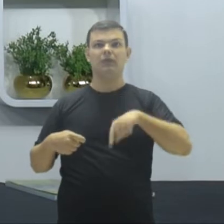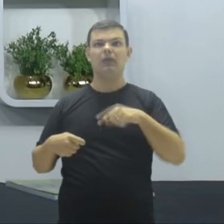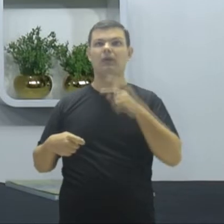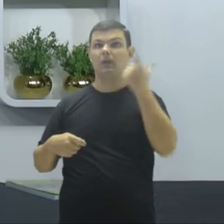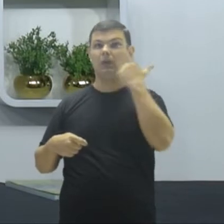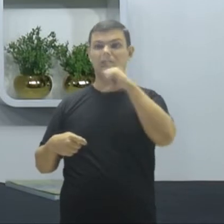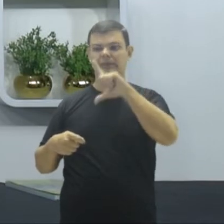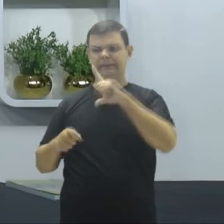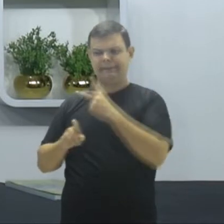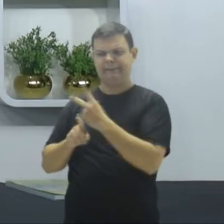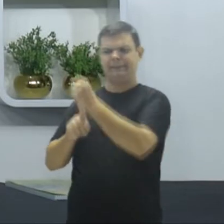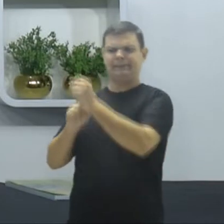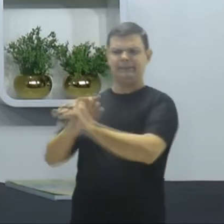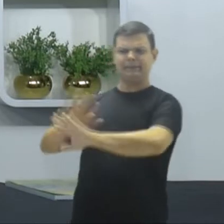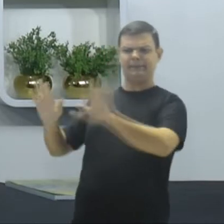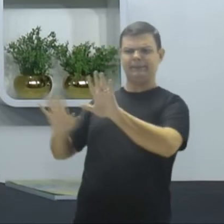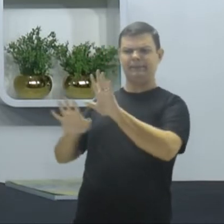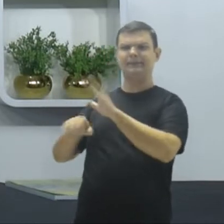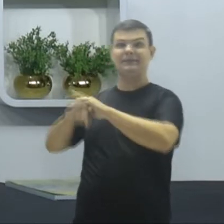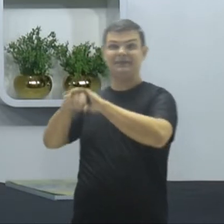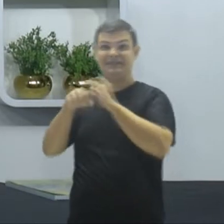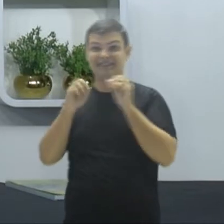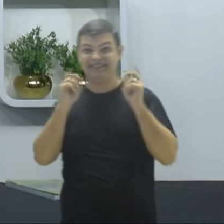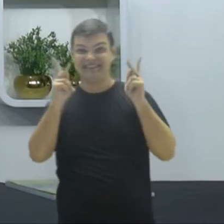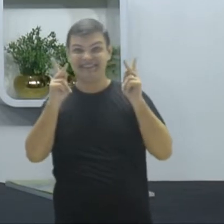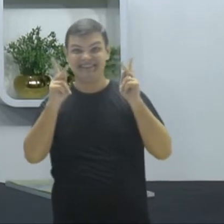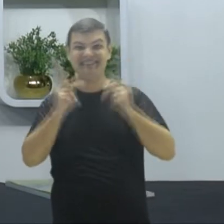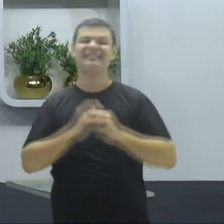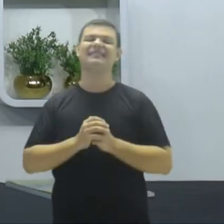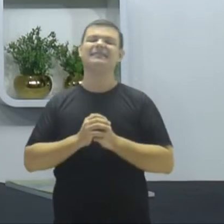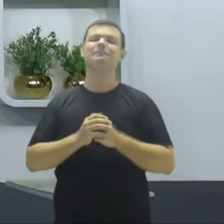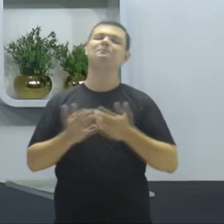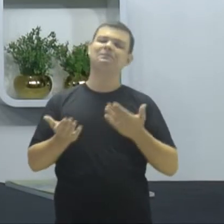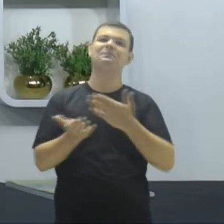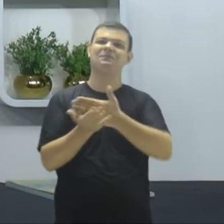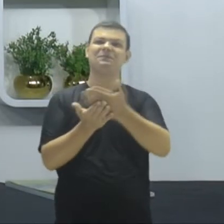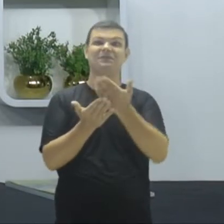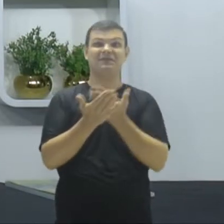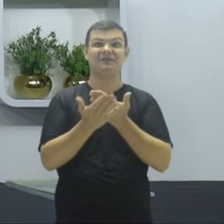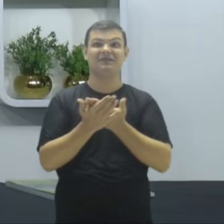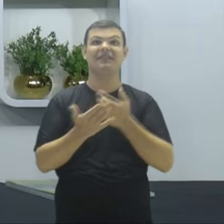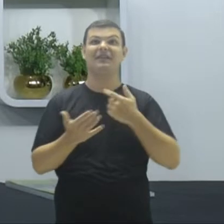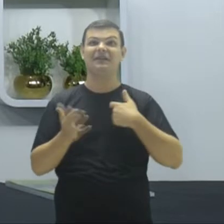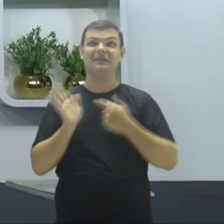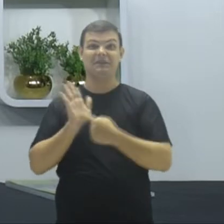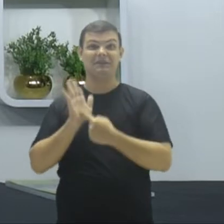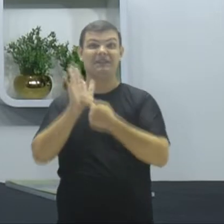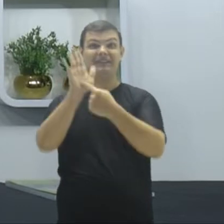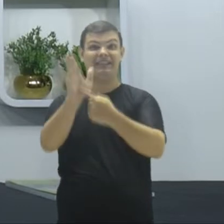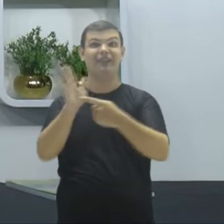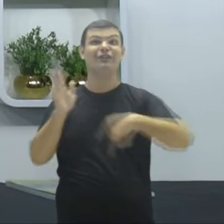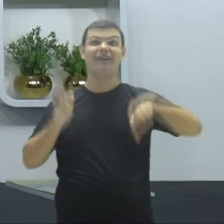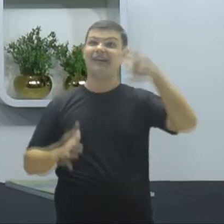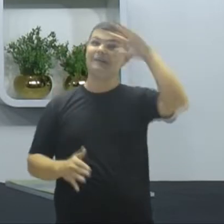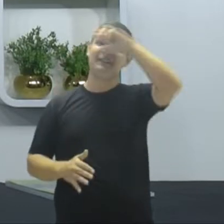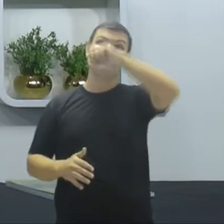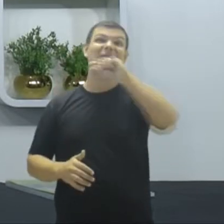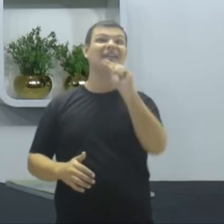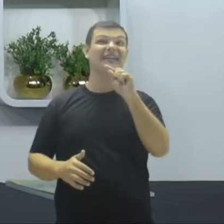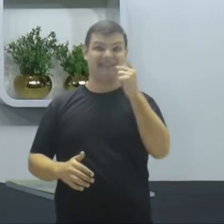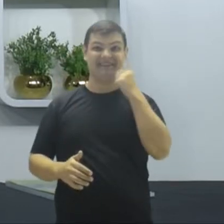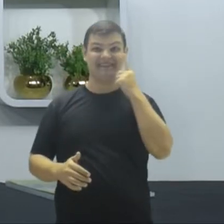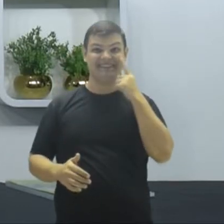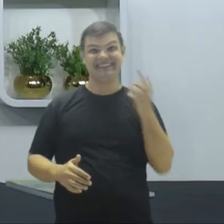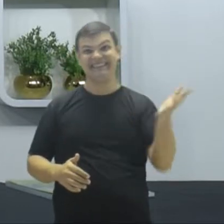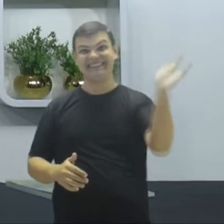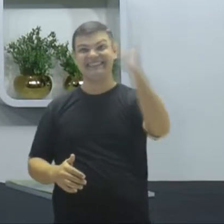conseguir vencer essa pandemia, ok? E para iniciar a nossa aula, eu quero mostrar a vocês o que nós vamos estudar hoje. Vamos